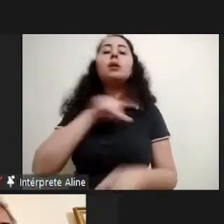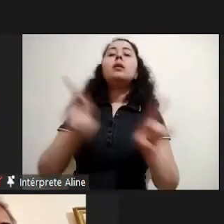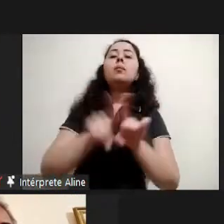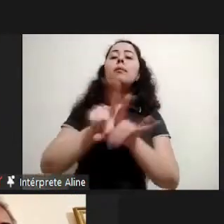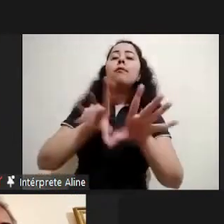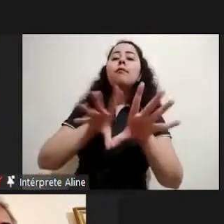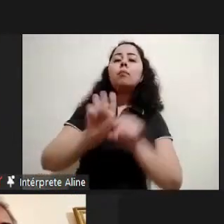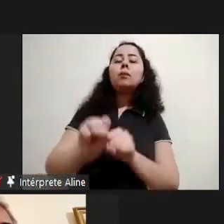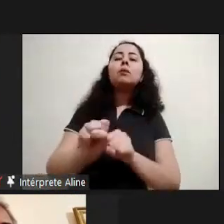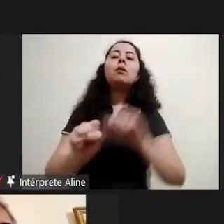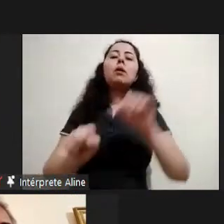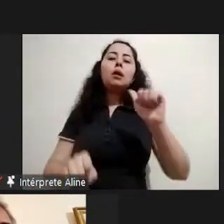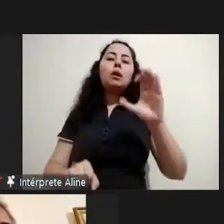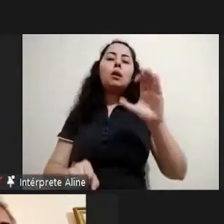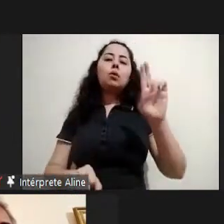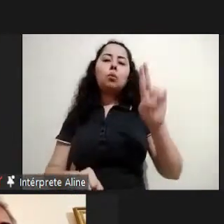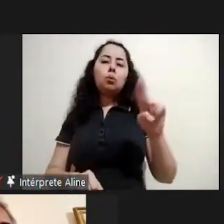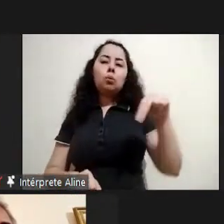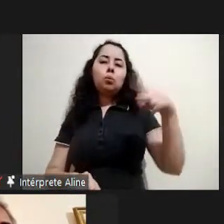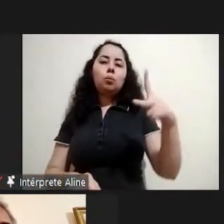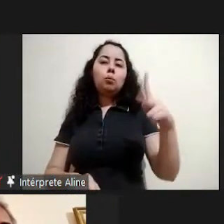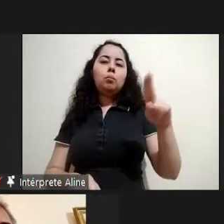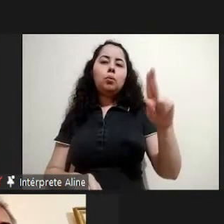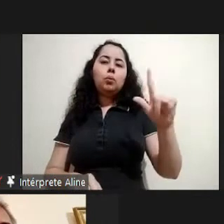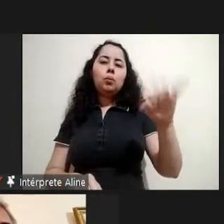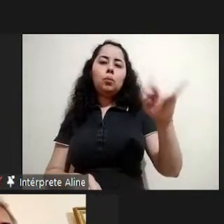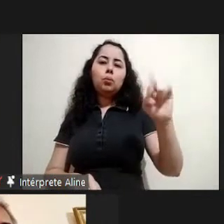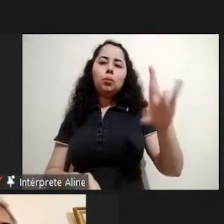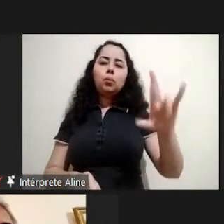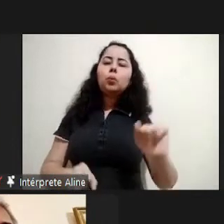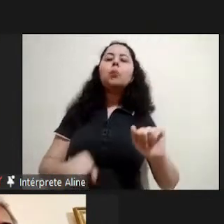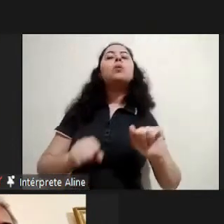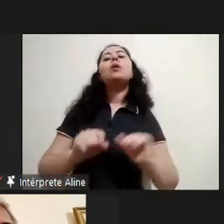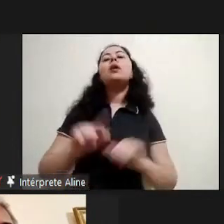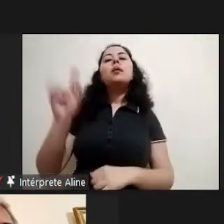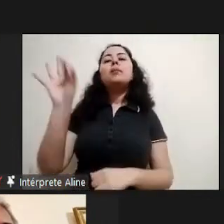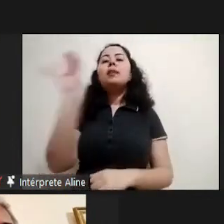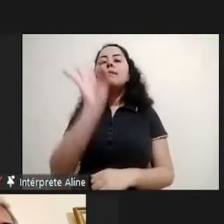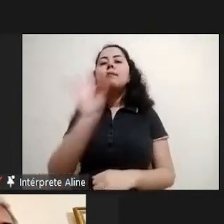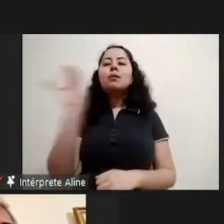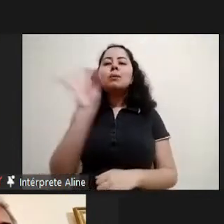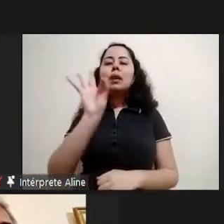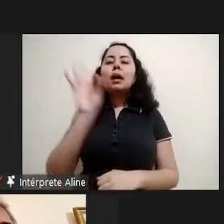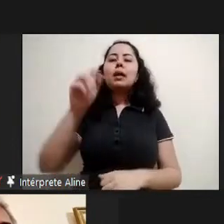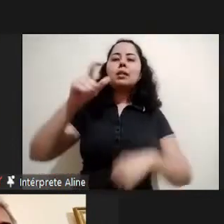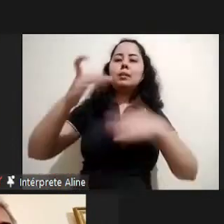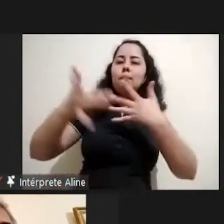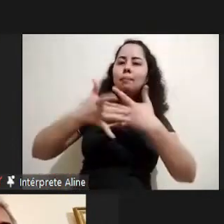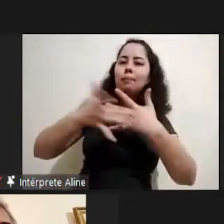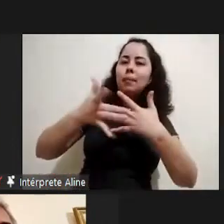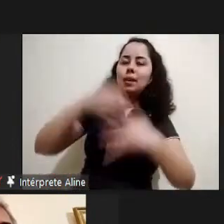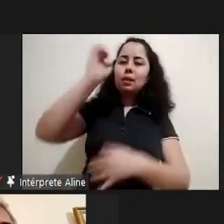pela Sociedade Brasileira de Acupuntura Médica, formação em ortopedia pelo Hospital Público de Lyon,